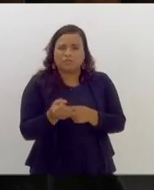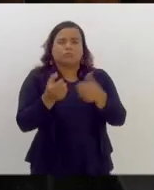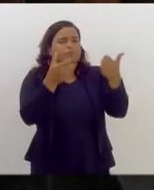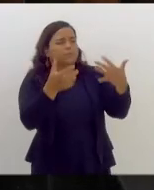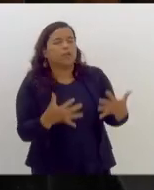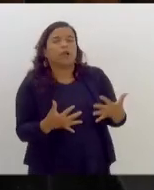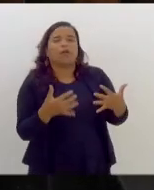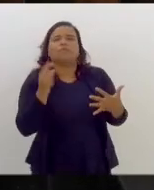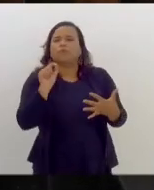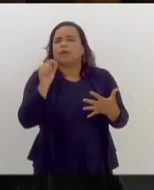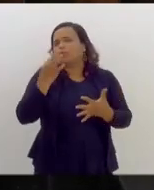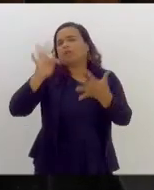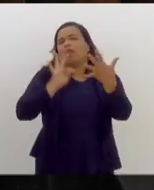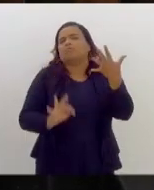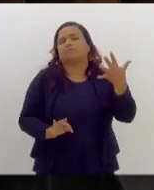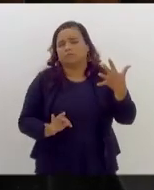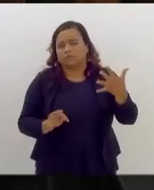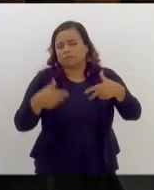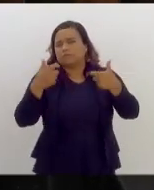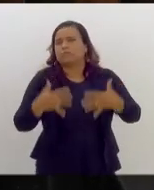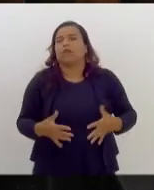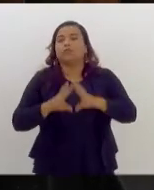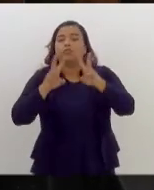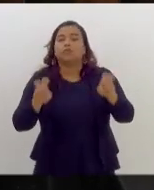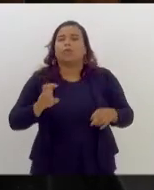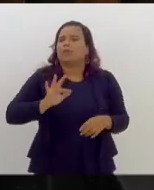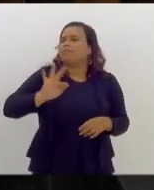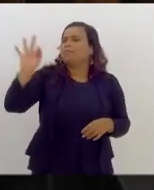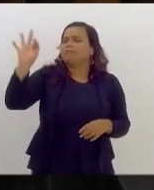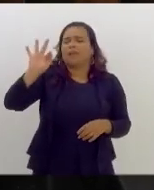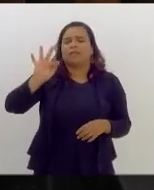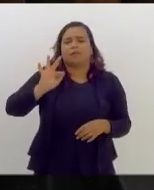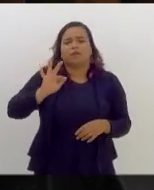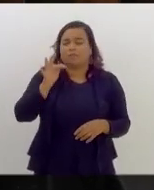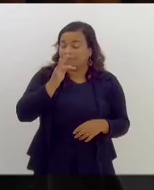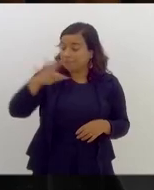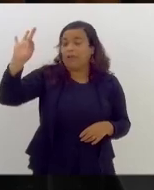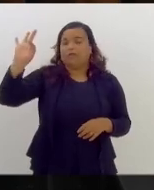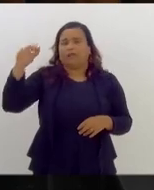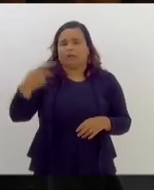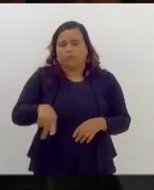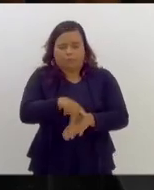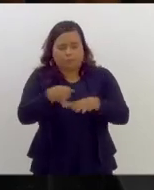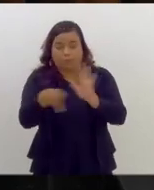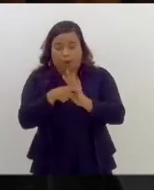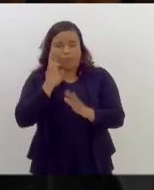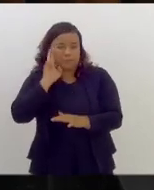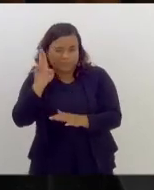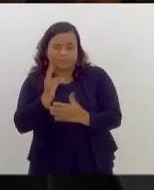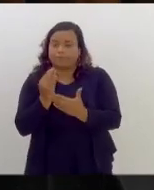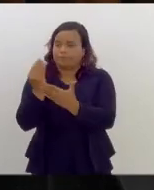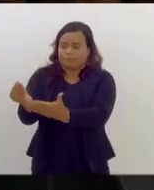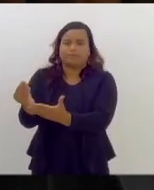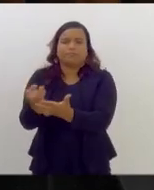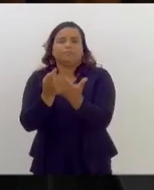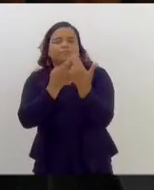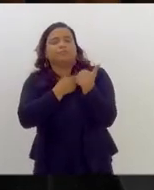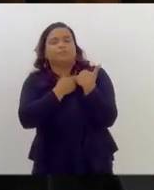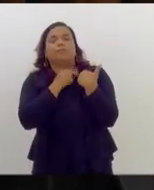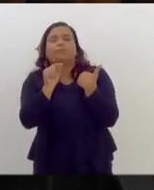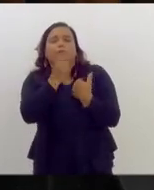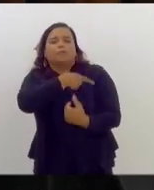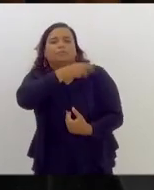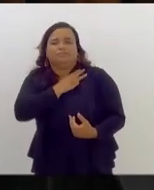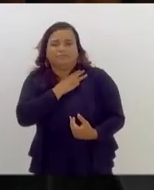levantava a tese, uma tese, de federalização do ensino médio, diante de vários problemas em vários estados brasileiros